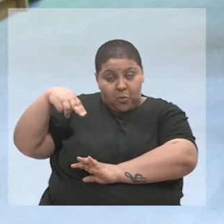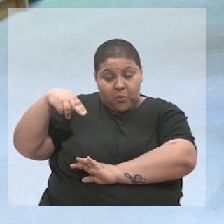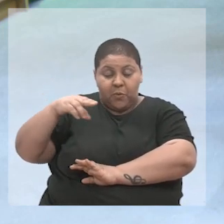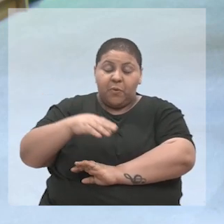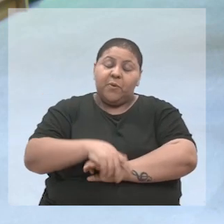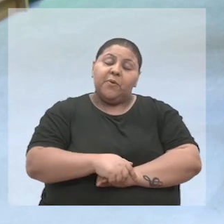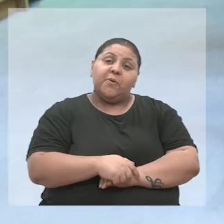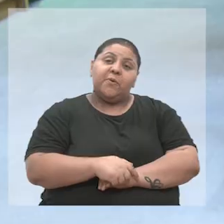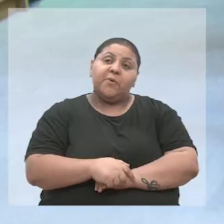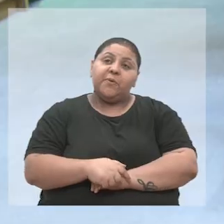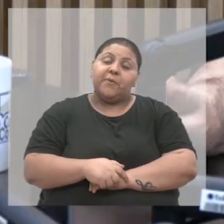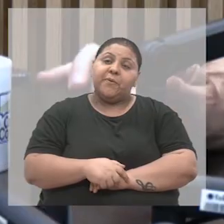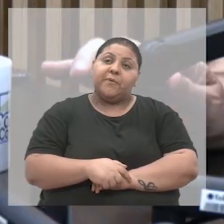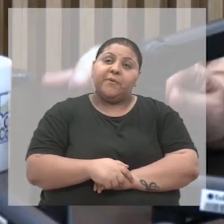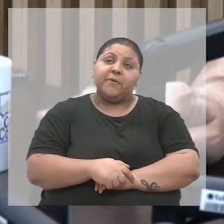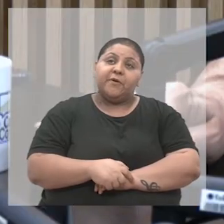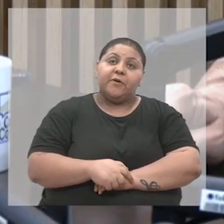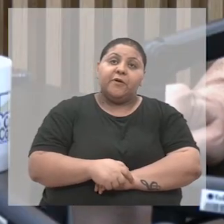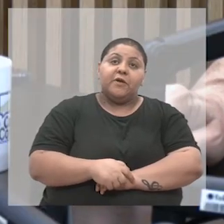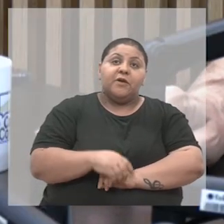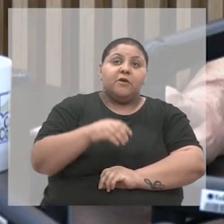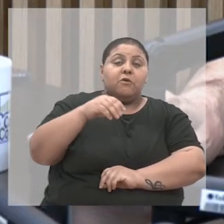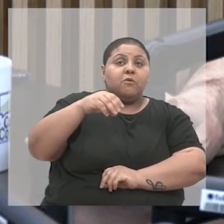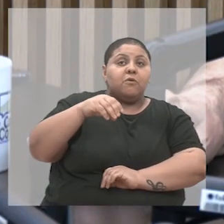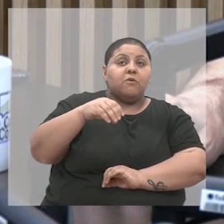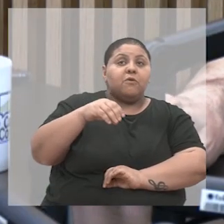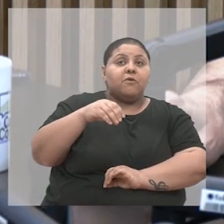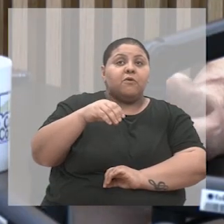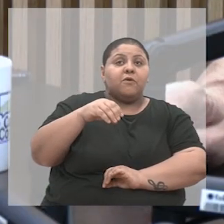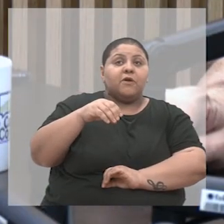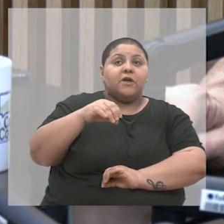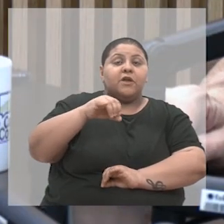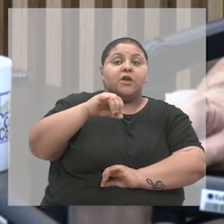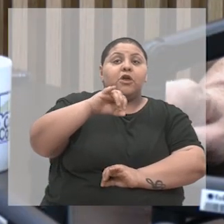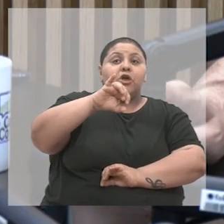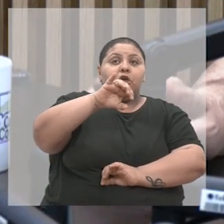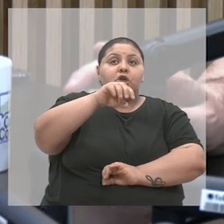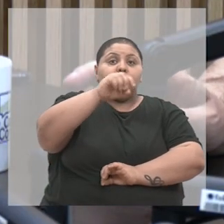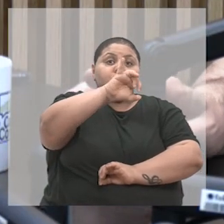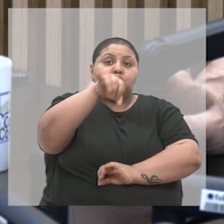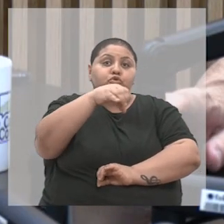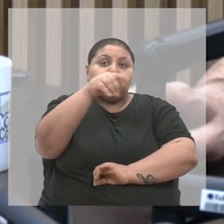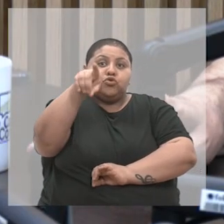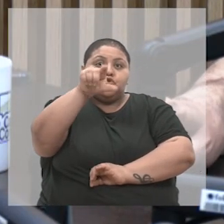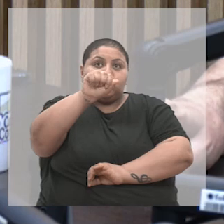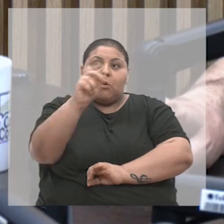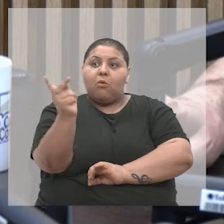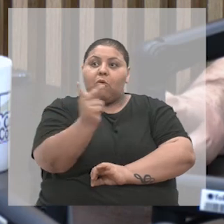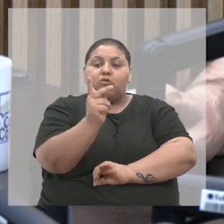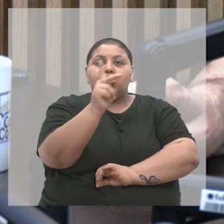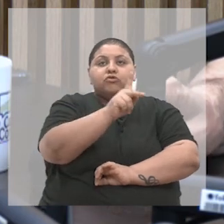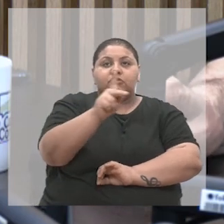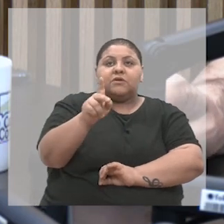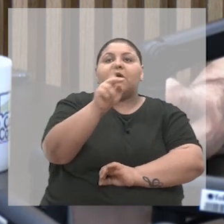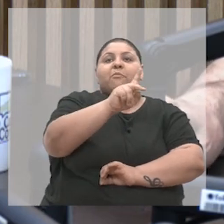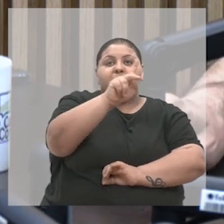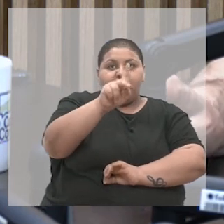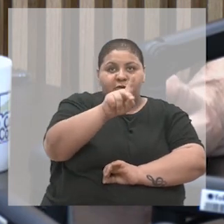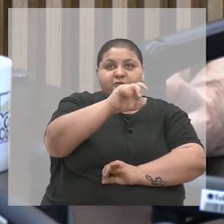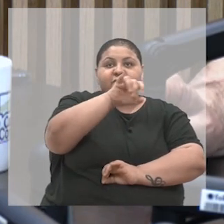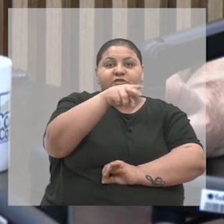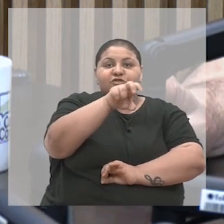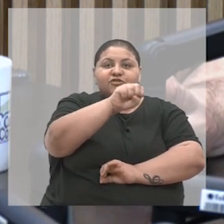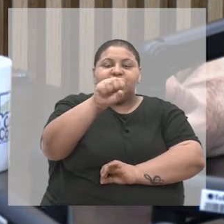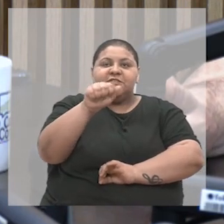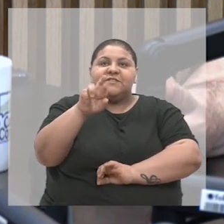Nelson Morandi e o João Garbim, né? E a professora Jussara também, que me levava para o atletismo. Então